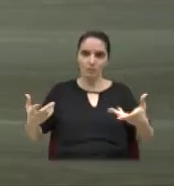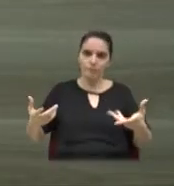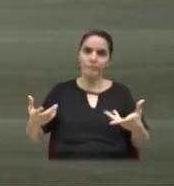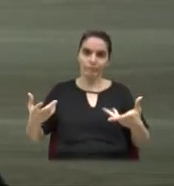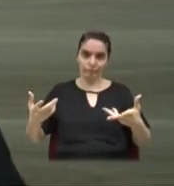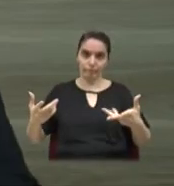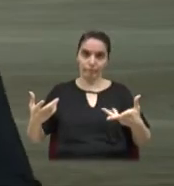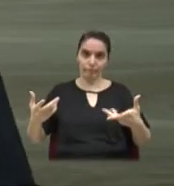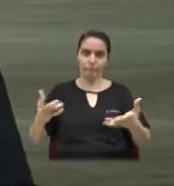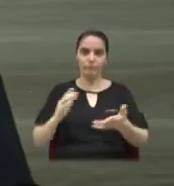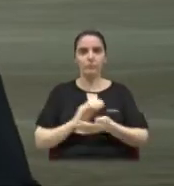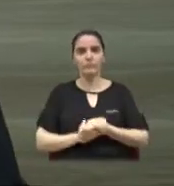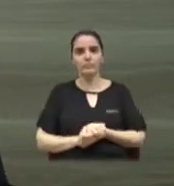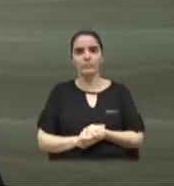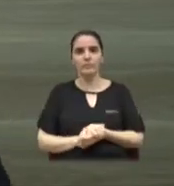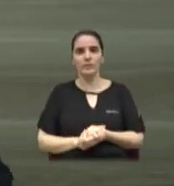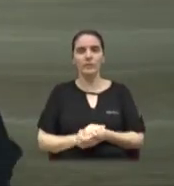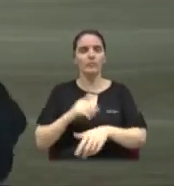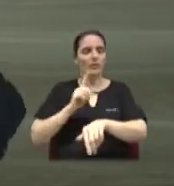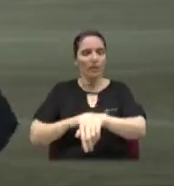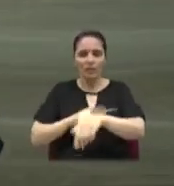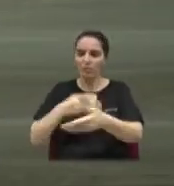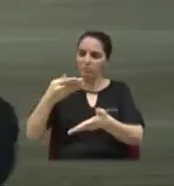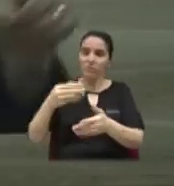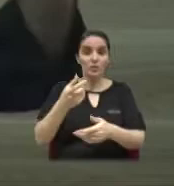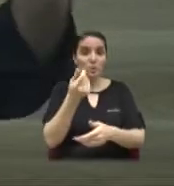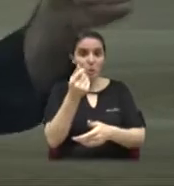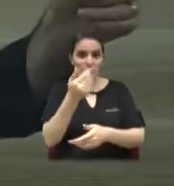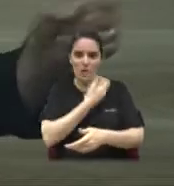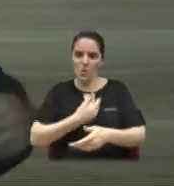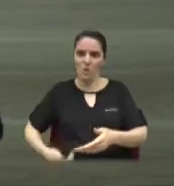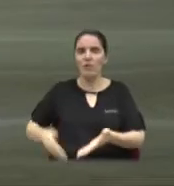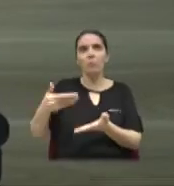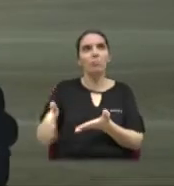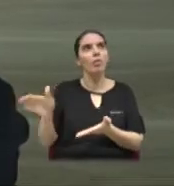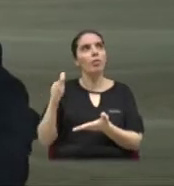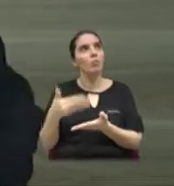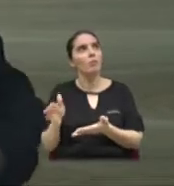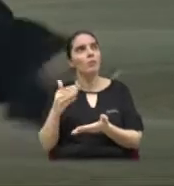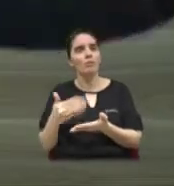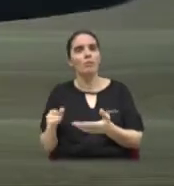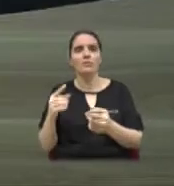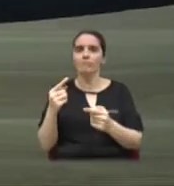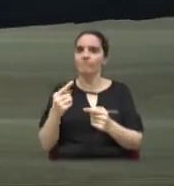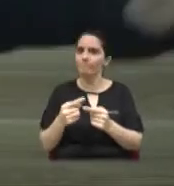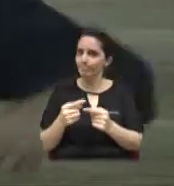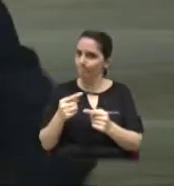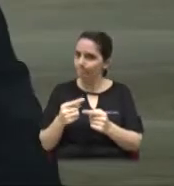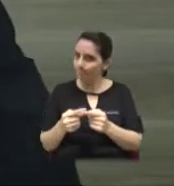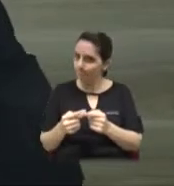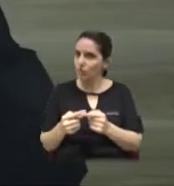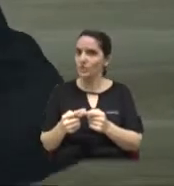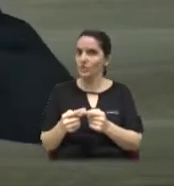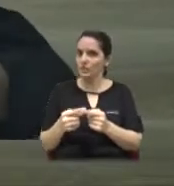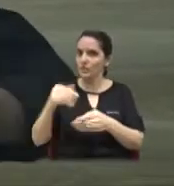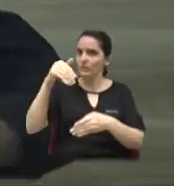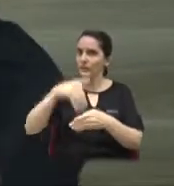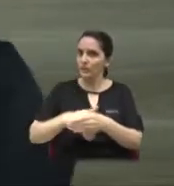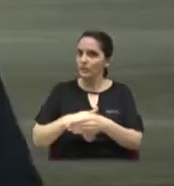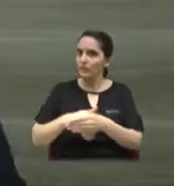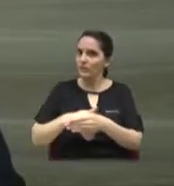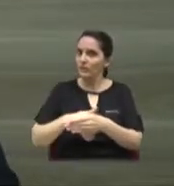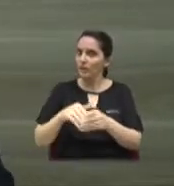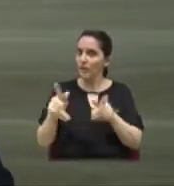Que a gente não perca mais o tempo e o dinheiro público, porque sabe o que acontece? Abstenção na eleição, descrença